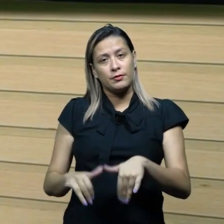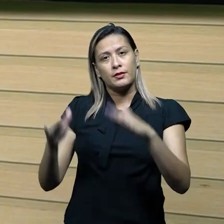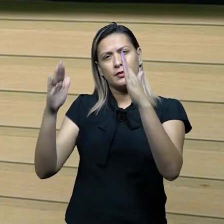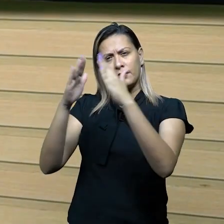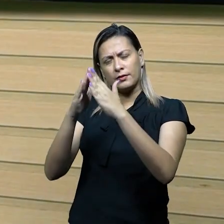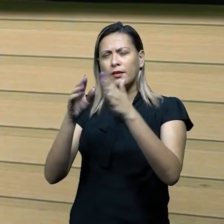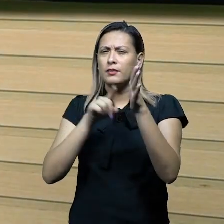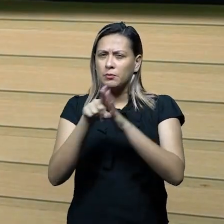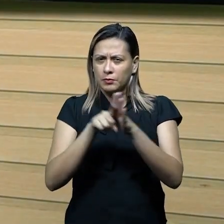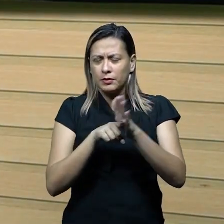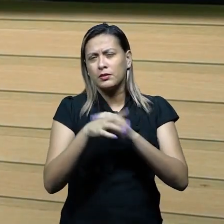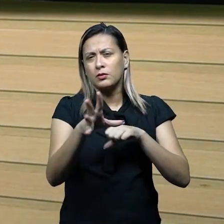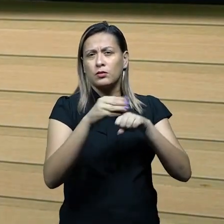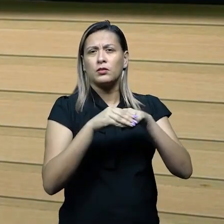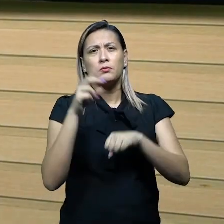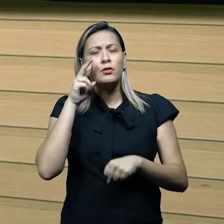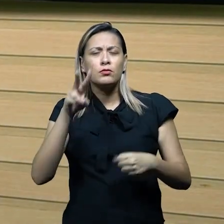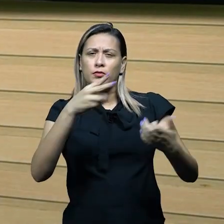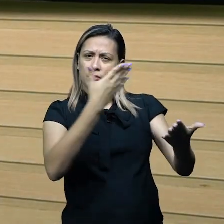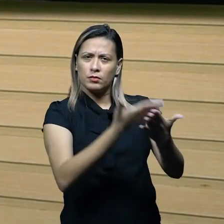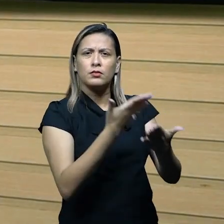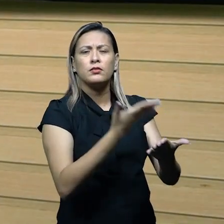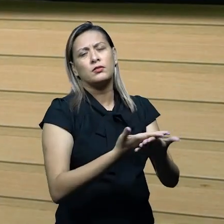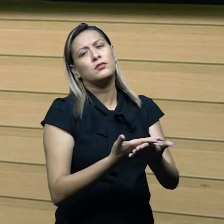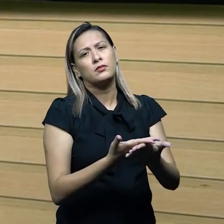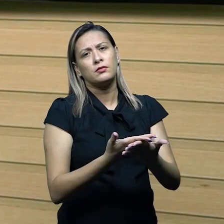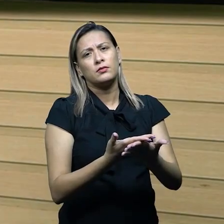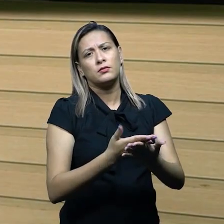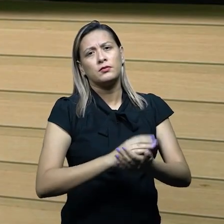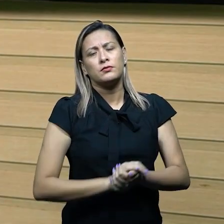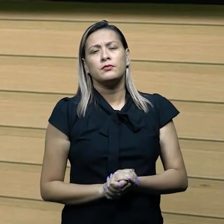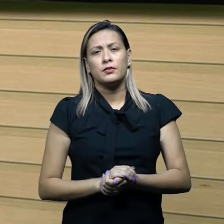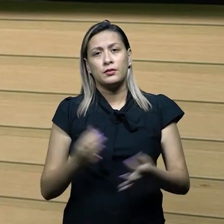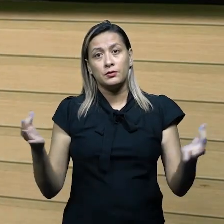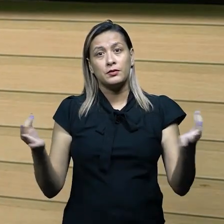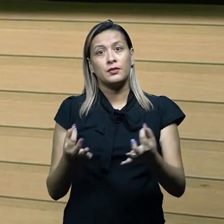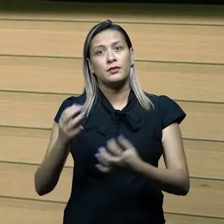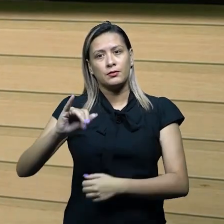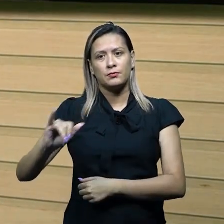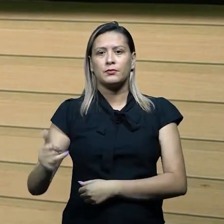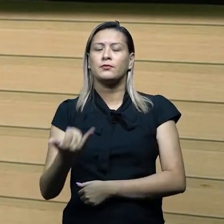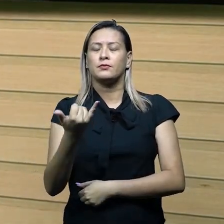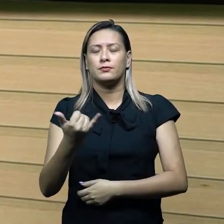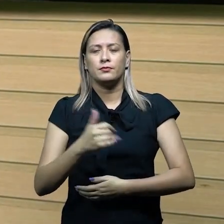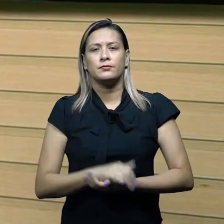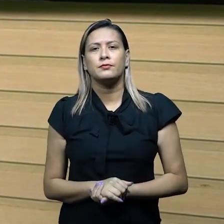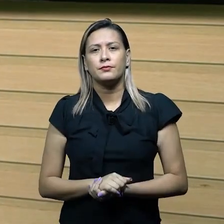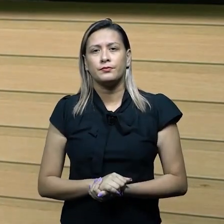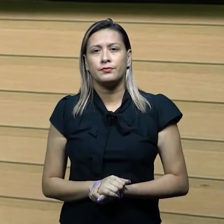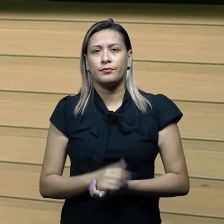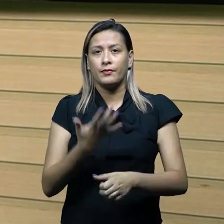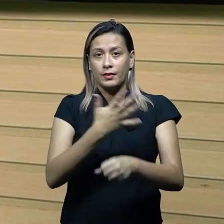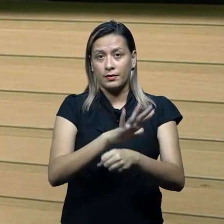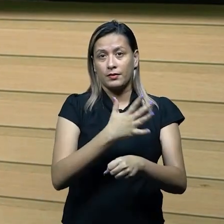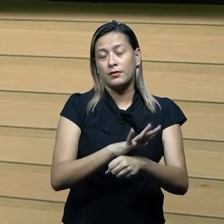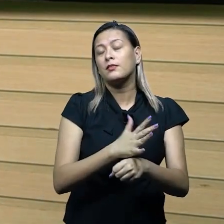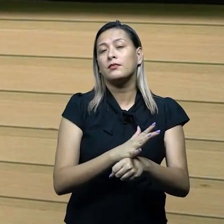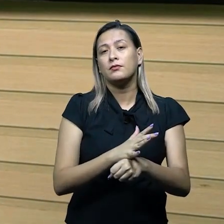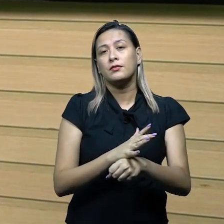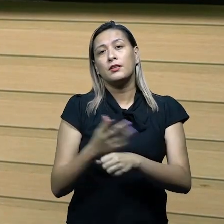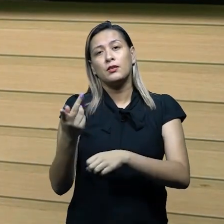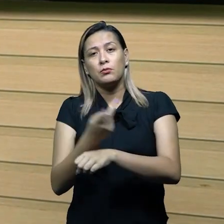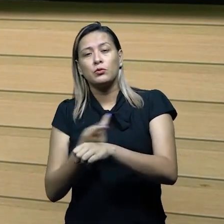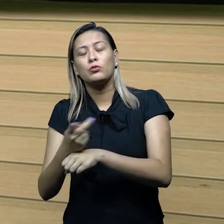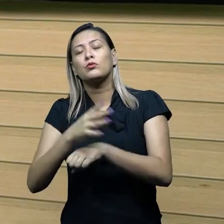buscar esse conhecimento, vamos assistir as nossas aulas, eu tenho certeza que elas estão sendo muito proveitosas, e aí tem tudo a ver. Treinamento é a busca